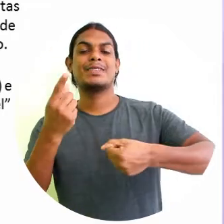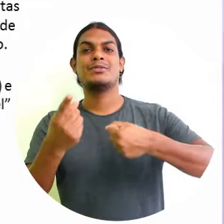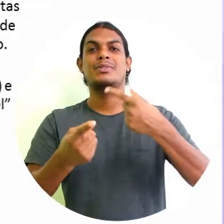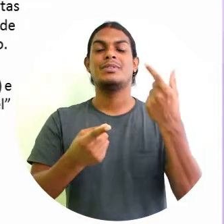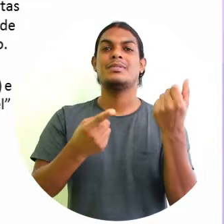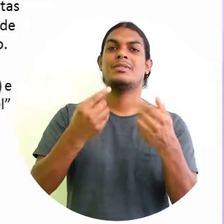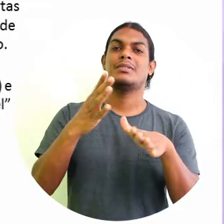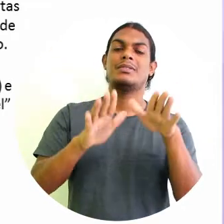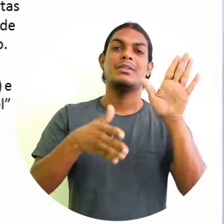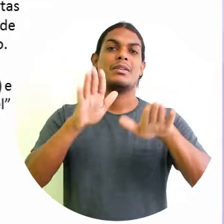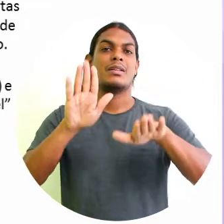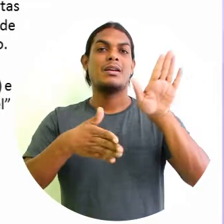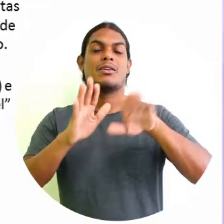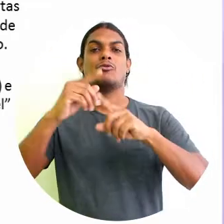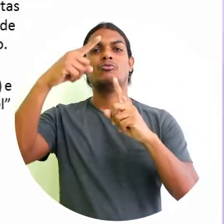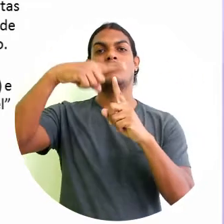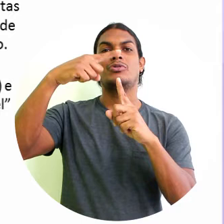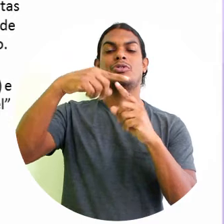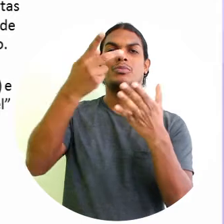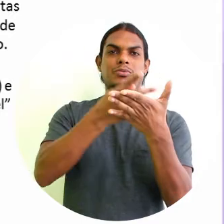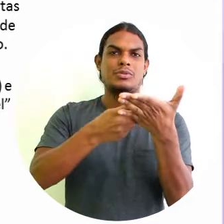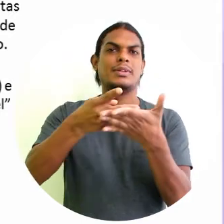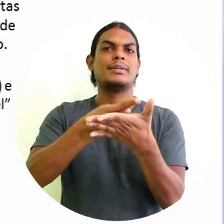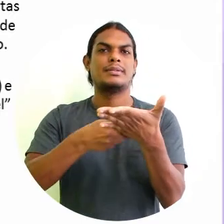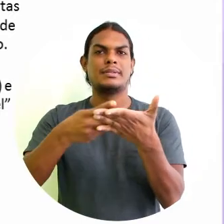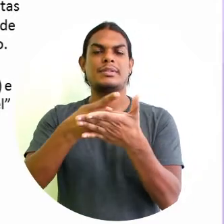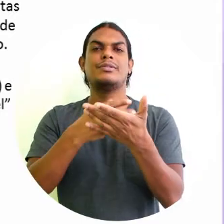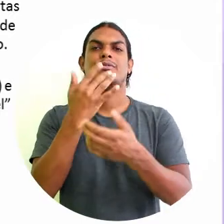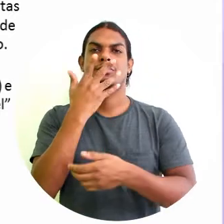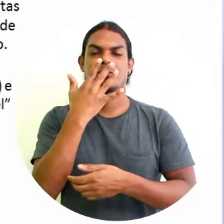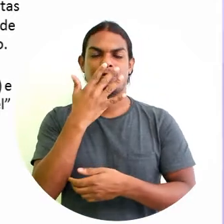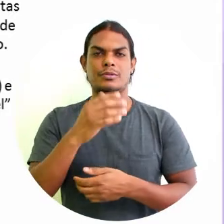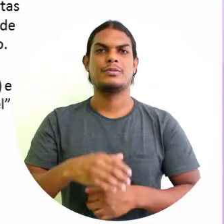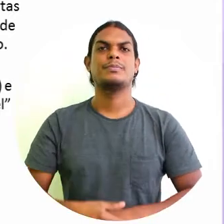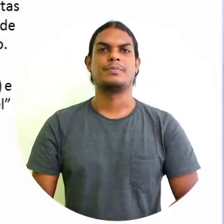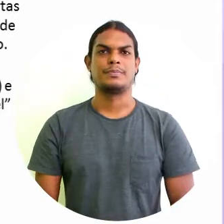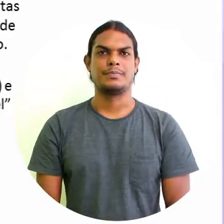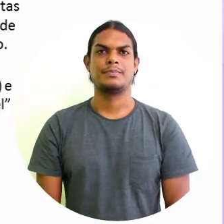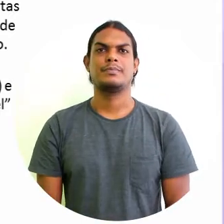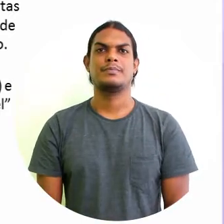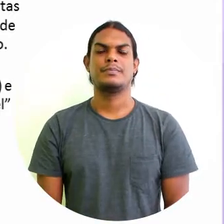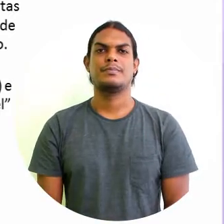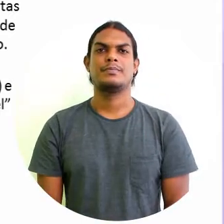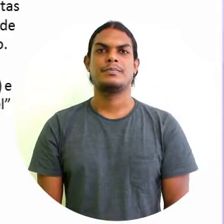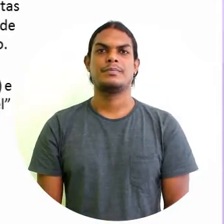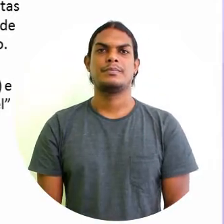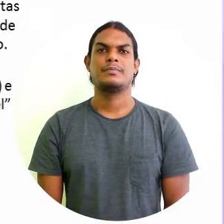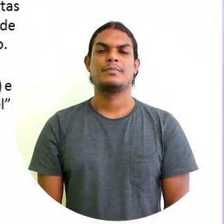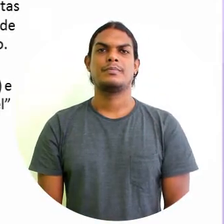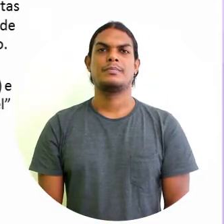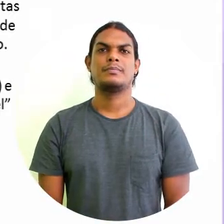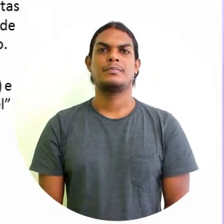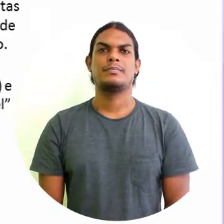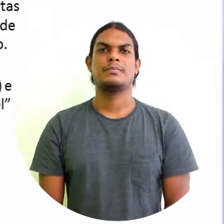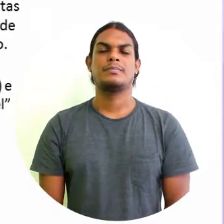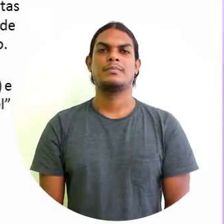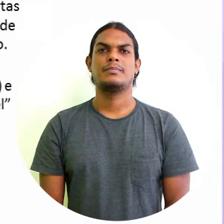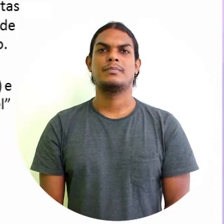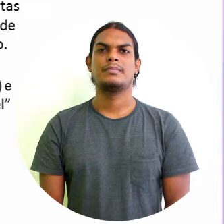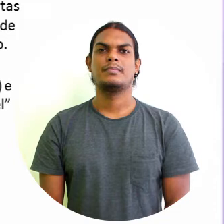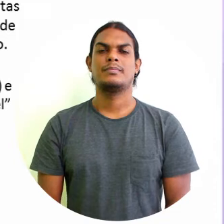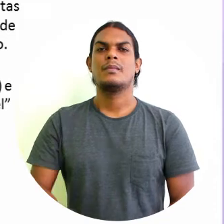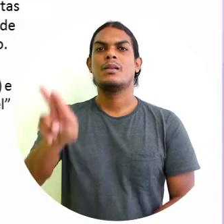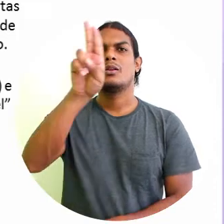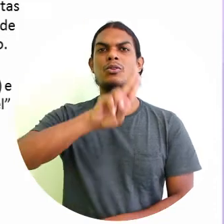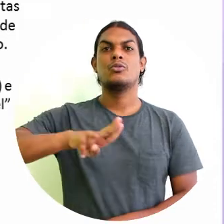geométricas. Escher, em seus desenhos, fazia uso do plano bidimensional no papel, né? A superfície sempre escolhida por ele era uma superfície